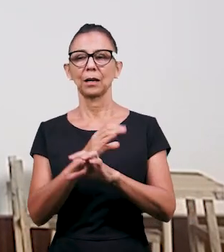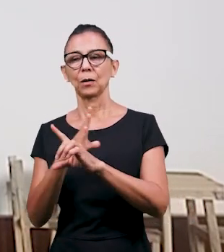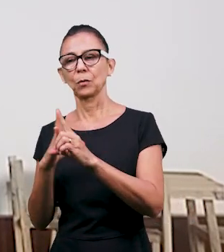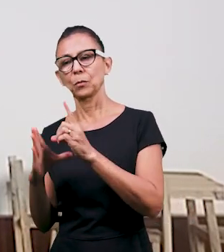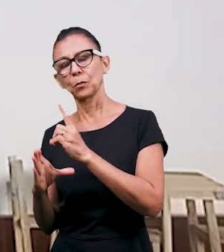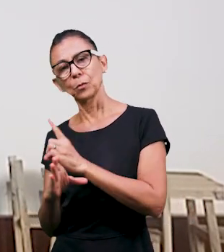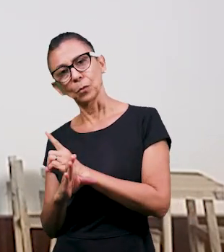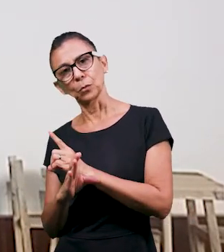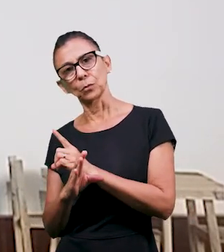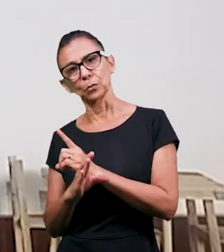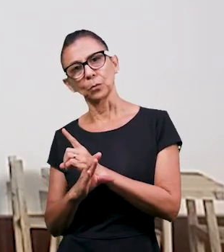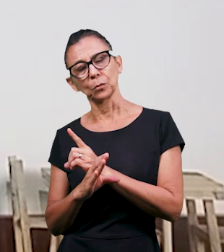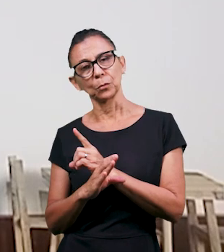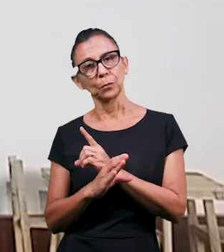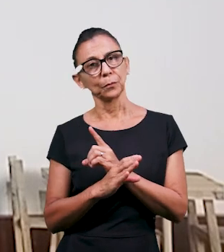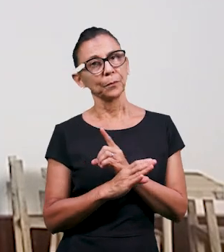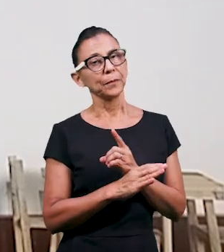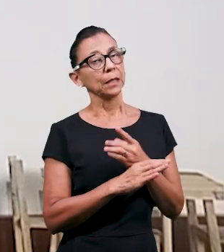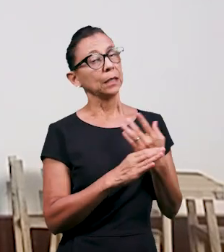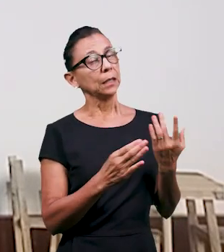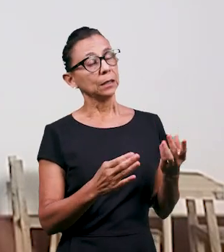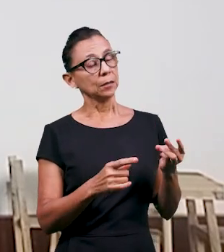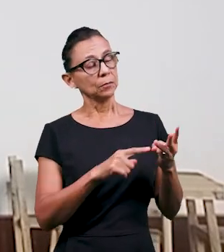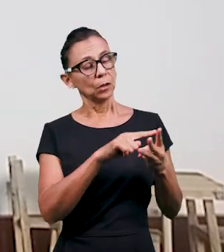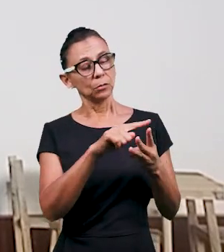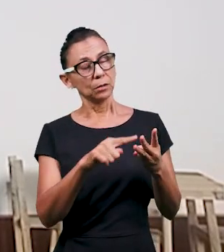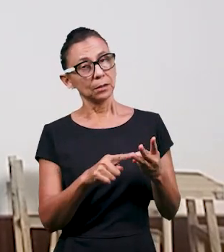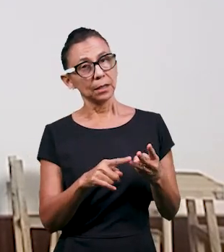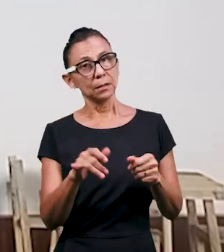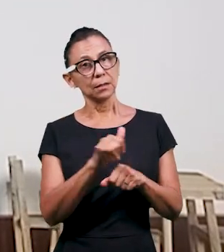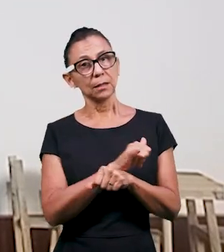seminários, também nos cultos. Então, para o Gabriel, é uma